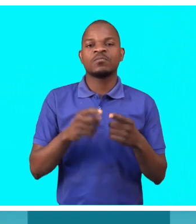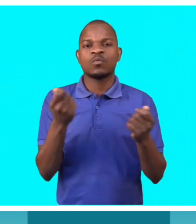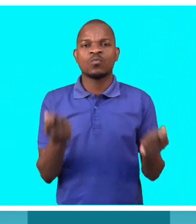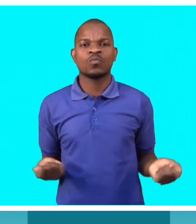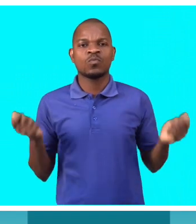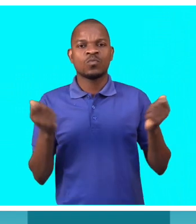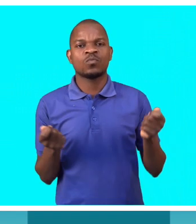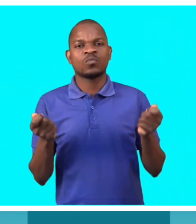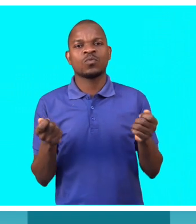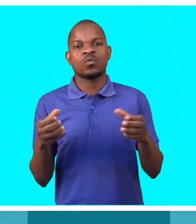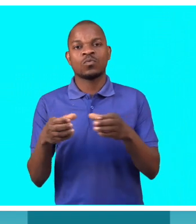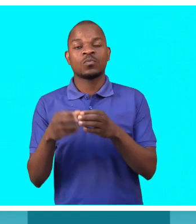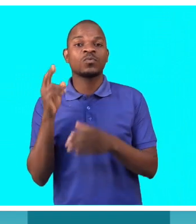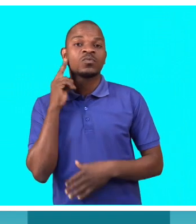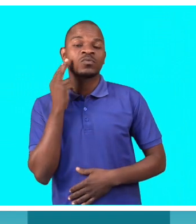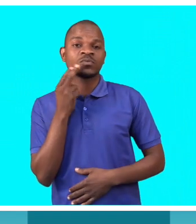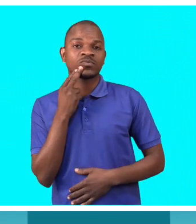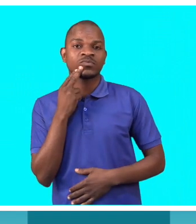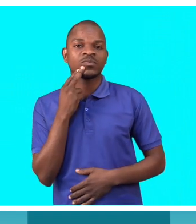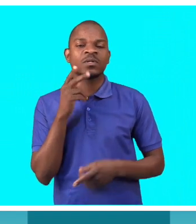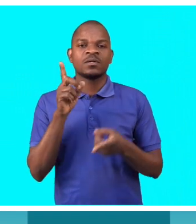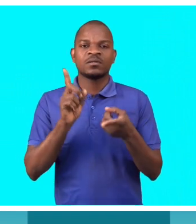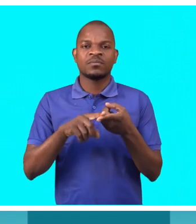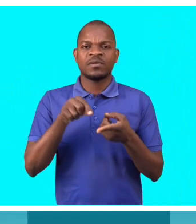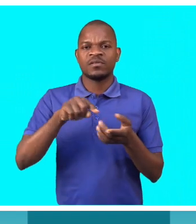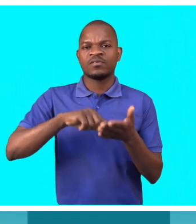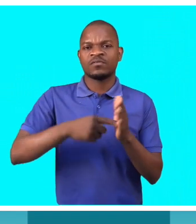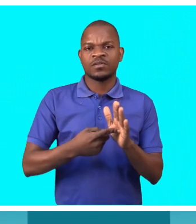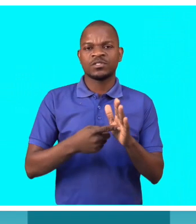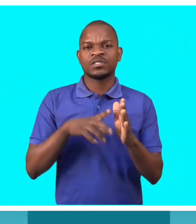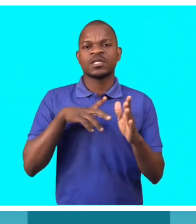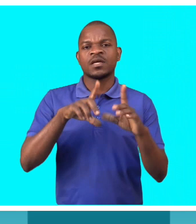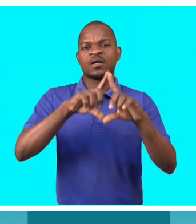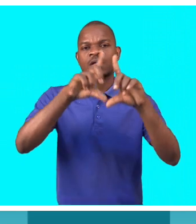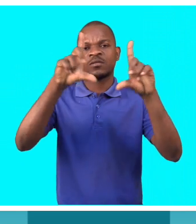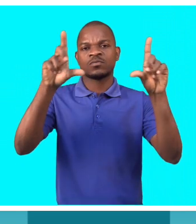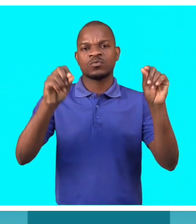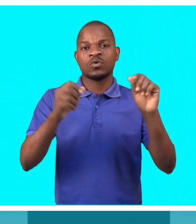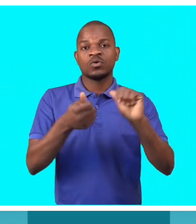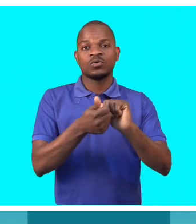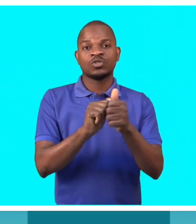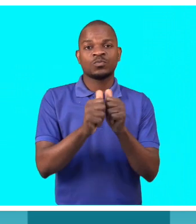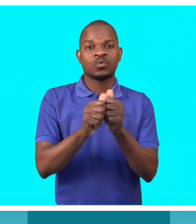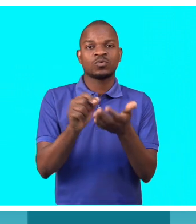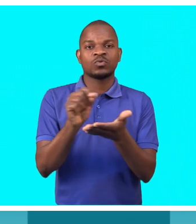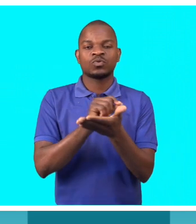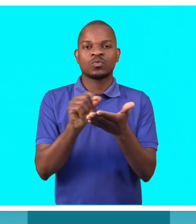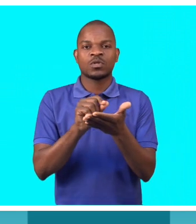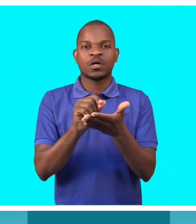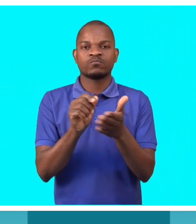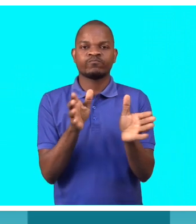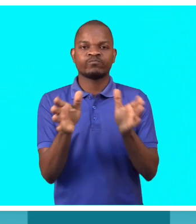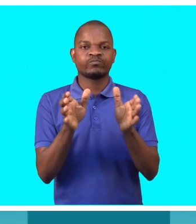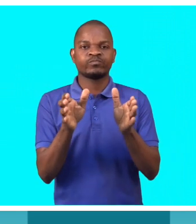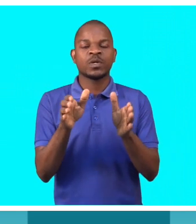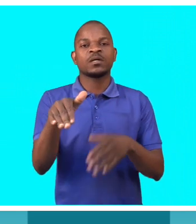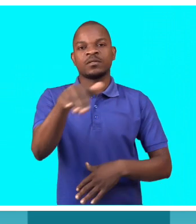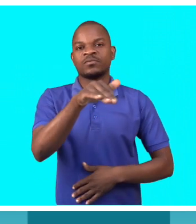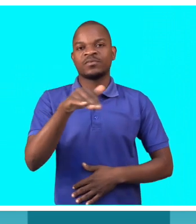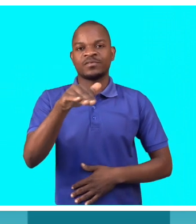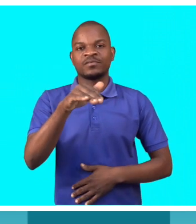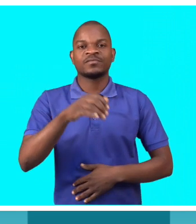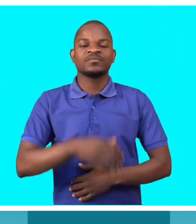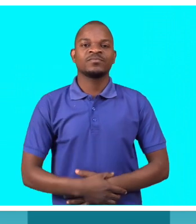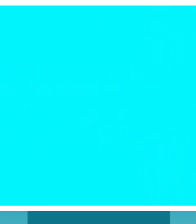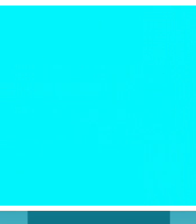para cegos, salto, acorda para os surdos. De recordar que esta edição decorre-se o lema de esporto escolar,